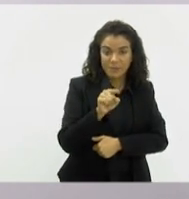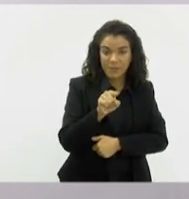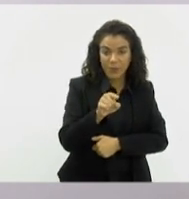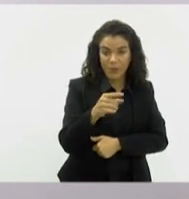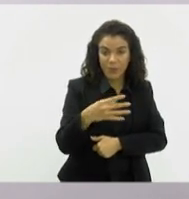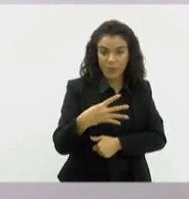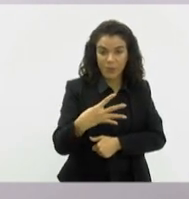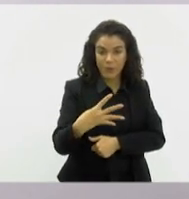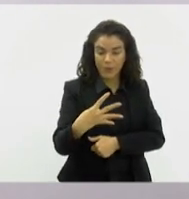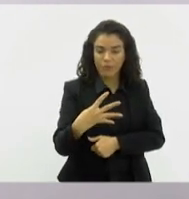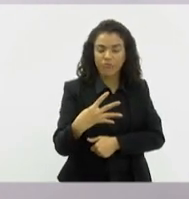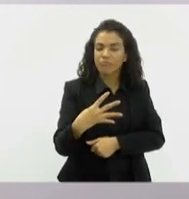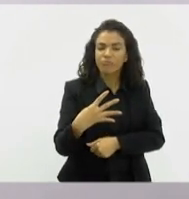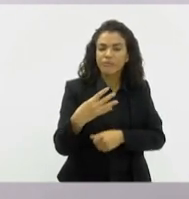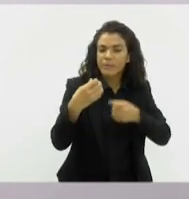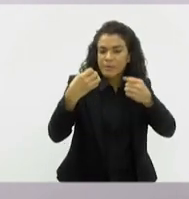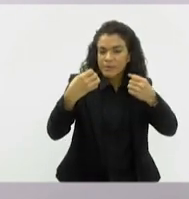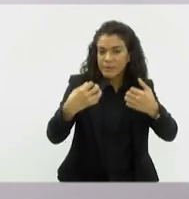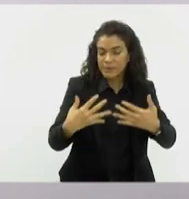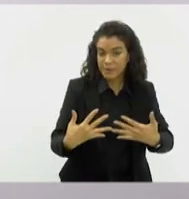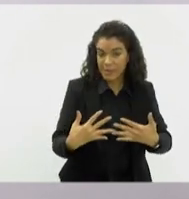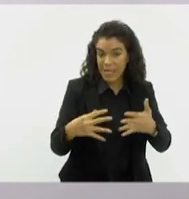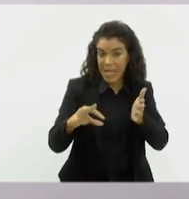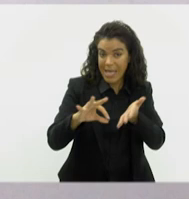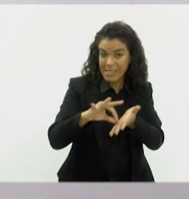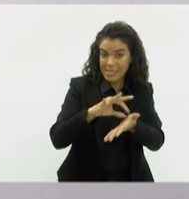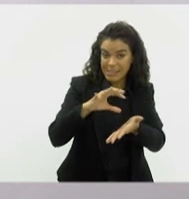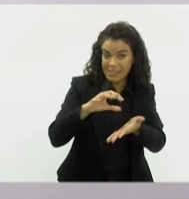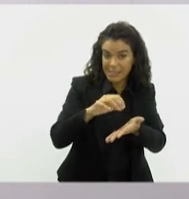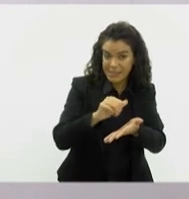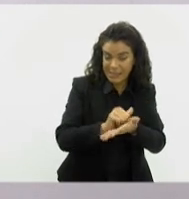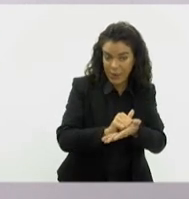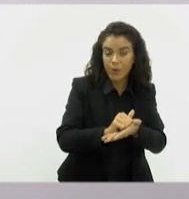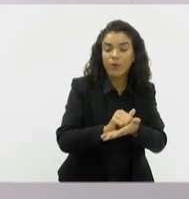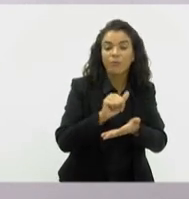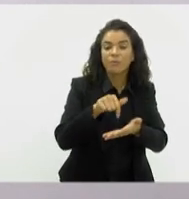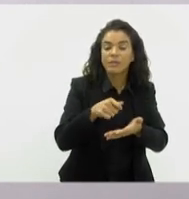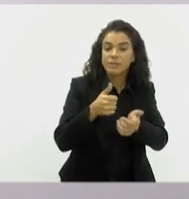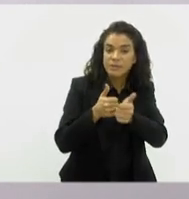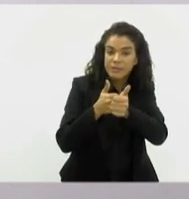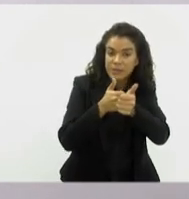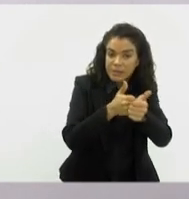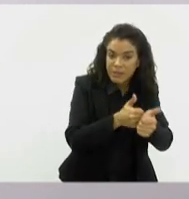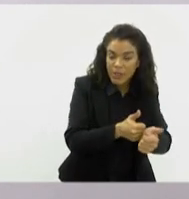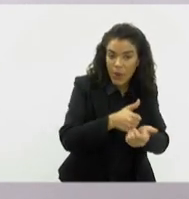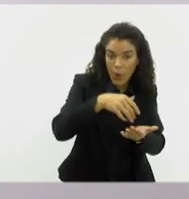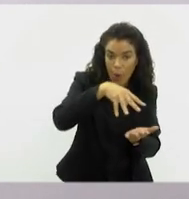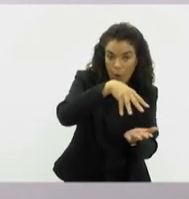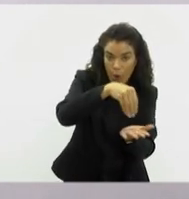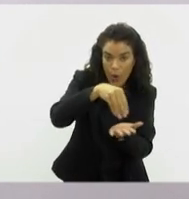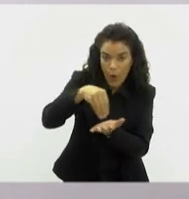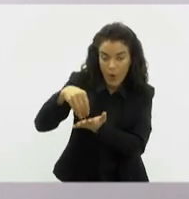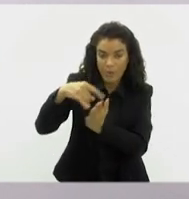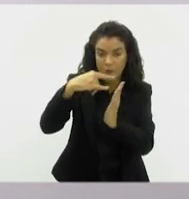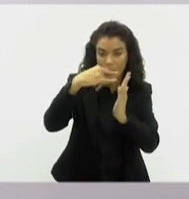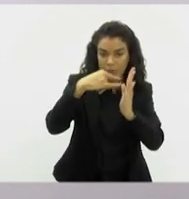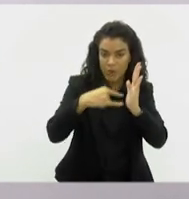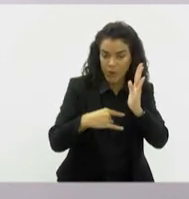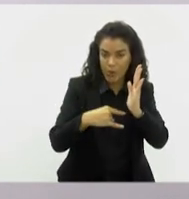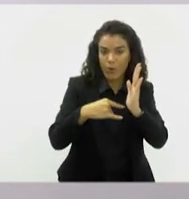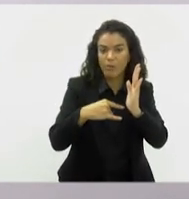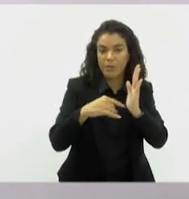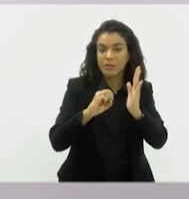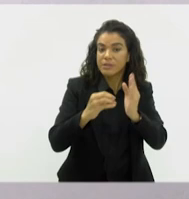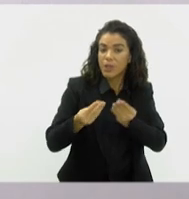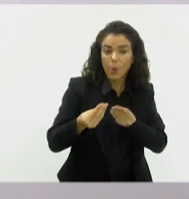6.4, que diz o seguinte: a inscrição no processo de seleção deve ser acompanhada de cópia dos seguintes documentos, sob pena de indeferimento